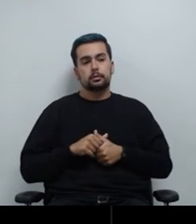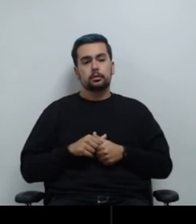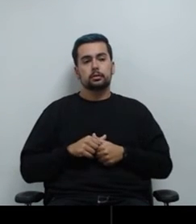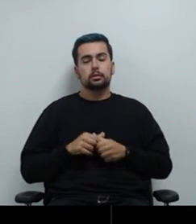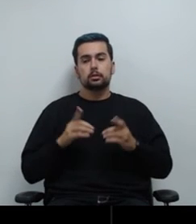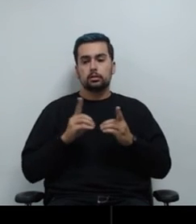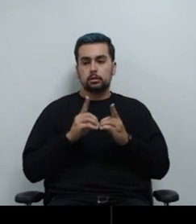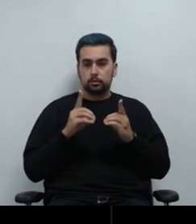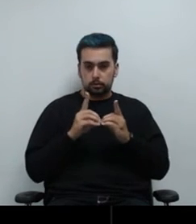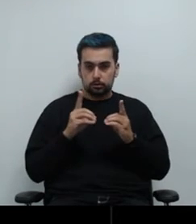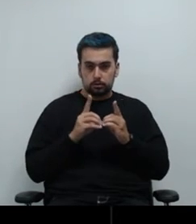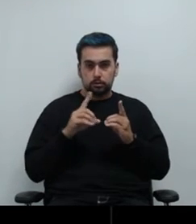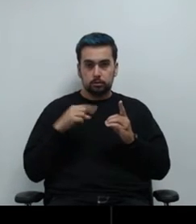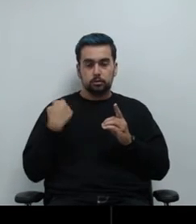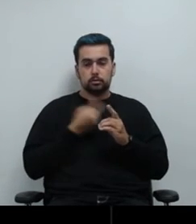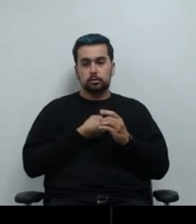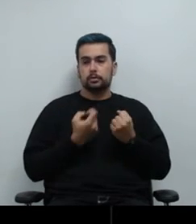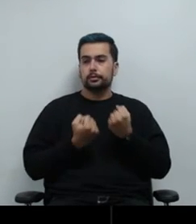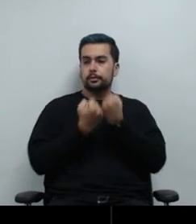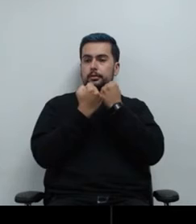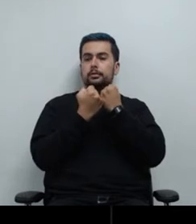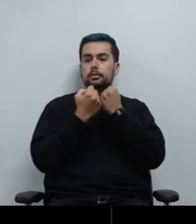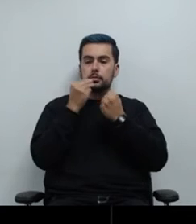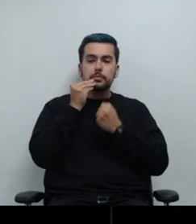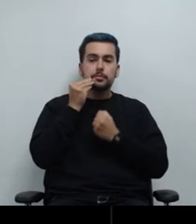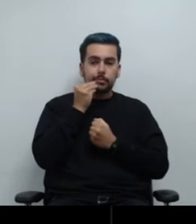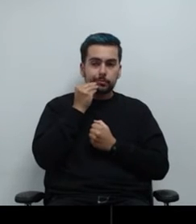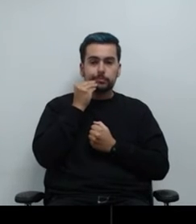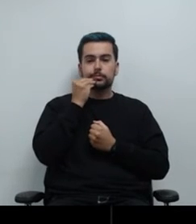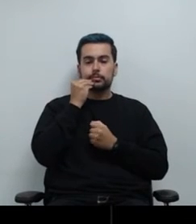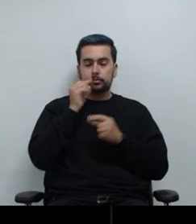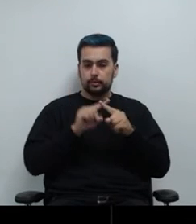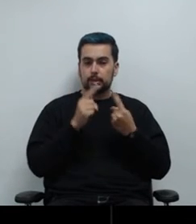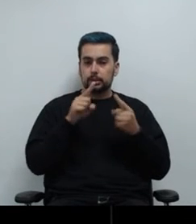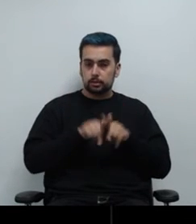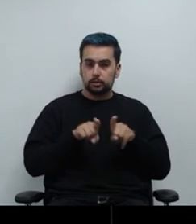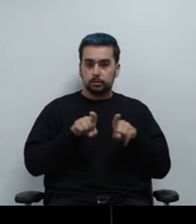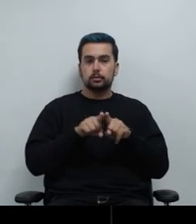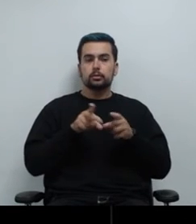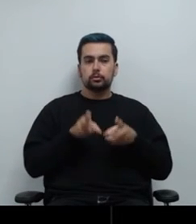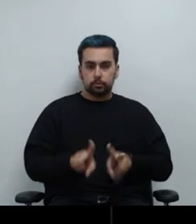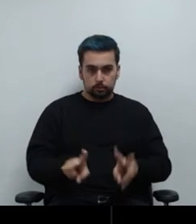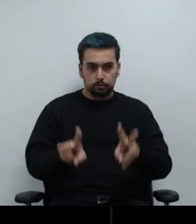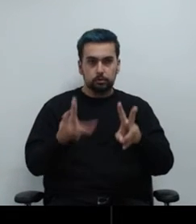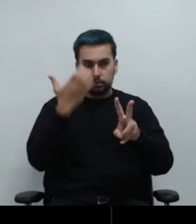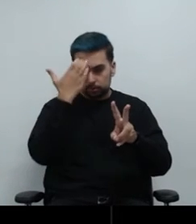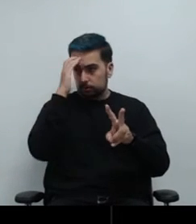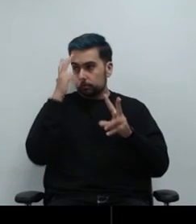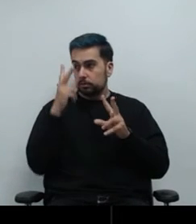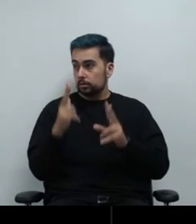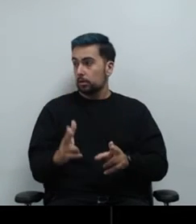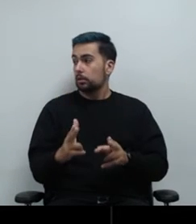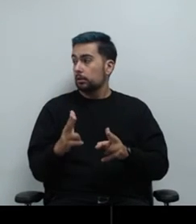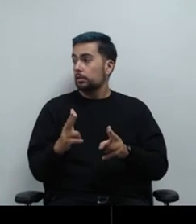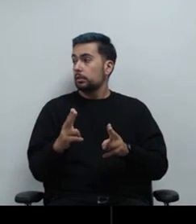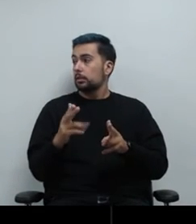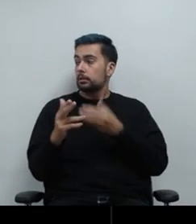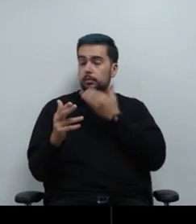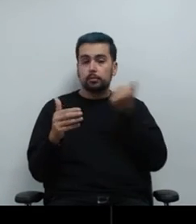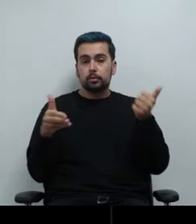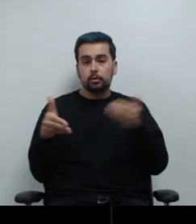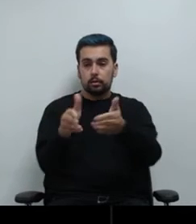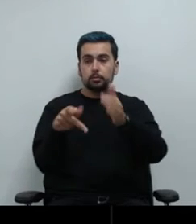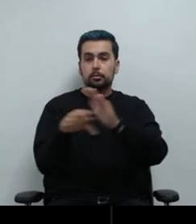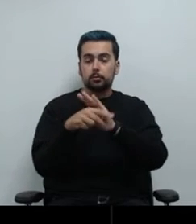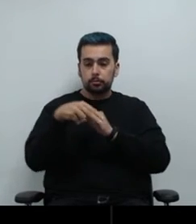nesse atendimento, nós defendíamos naquela oportunidade, mas também continuamos com o mesmo entendimento de que o melhor caminho